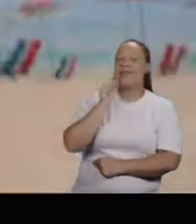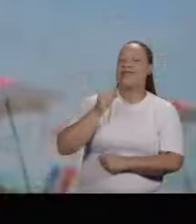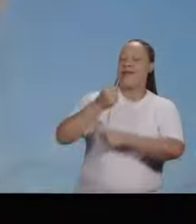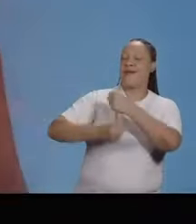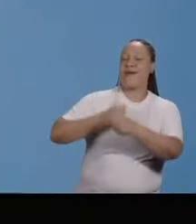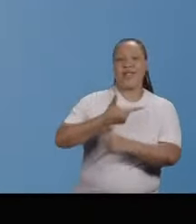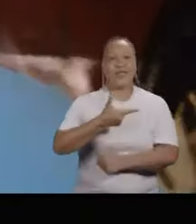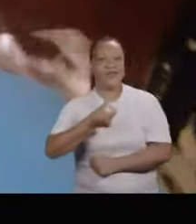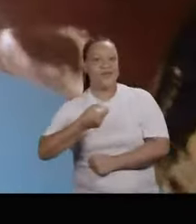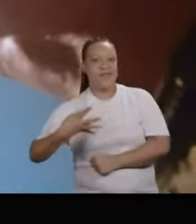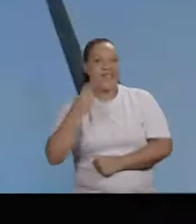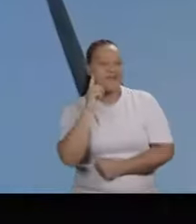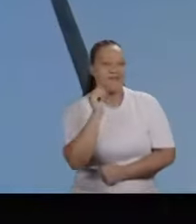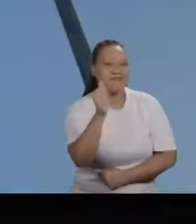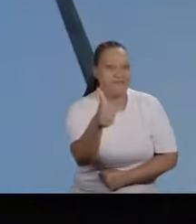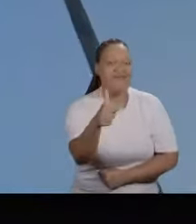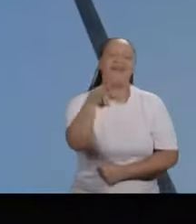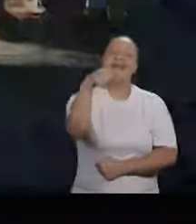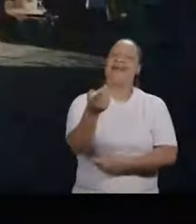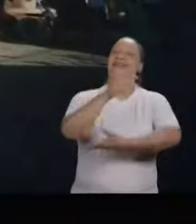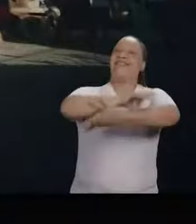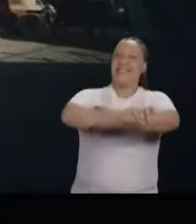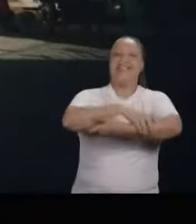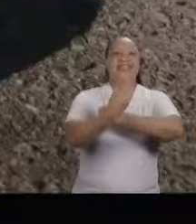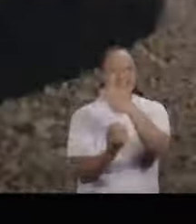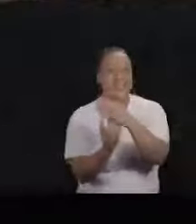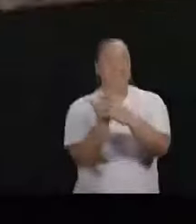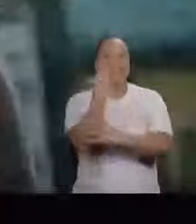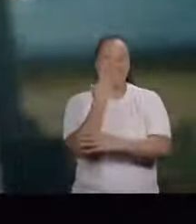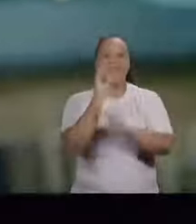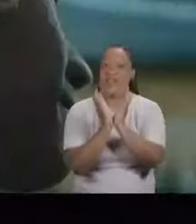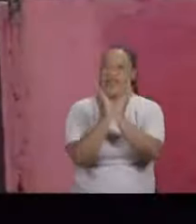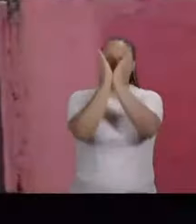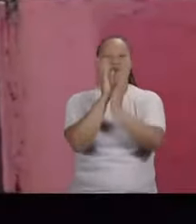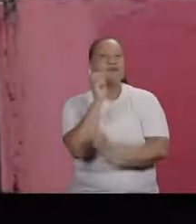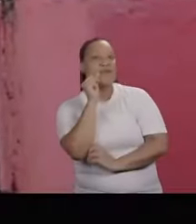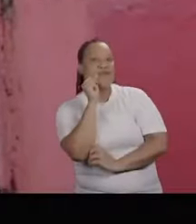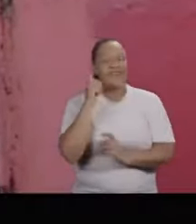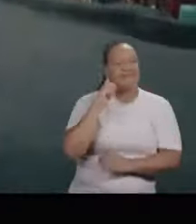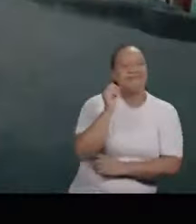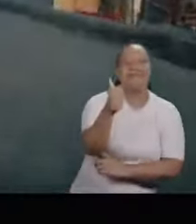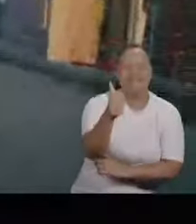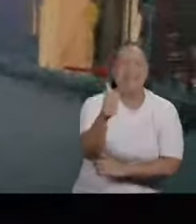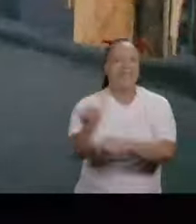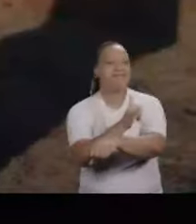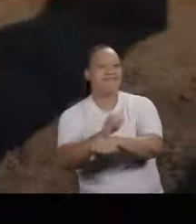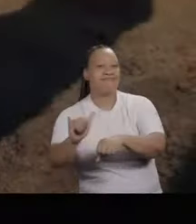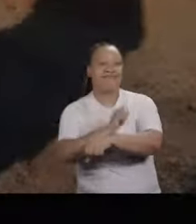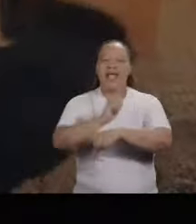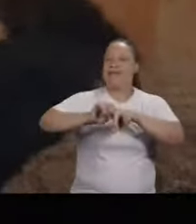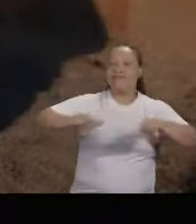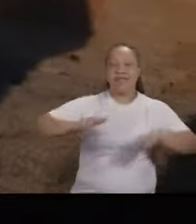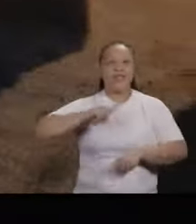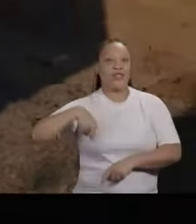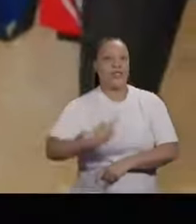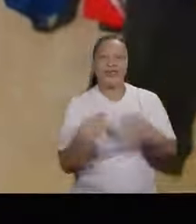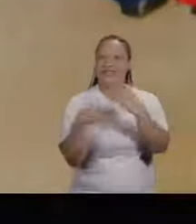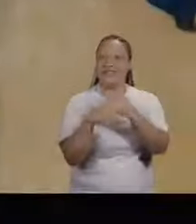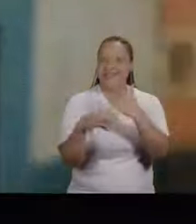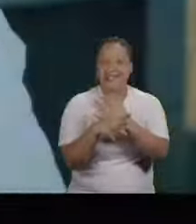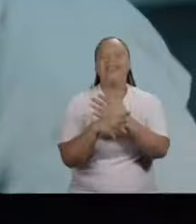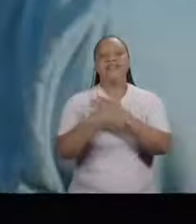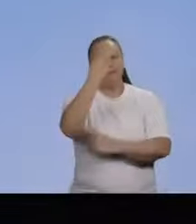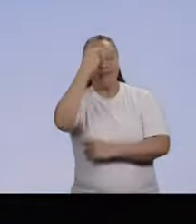Alagoano É Massa 2024. Essa parceria criou a Copa Maceió É Massa, a maior competição amadora da história da